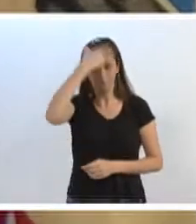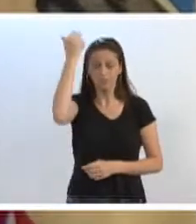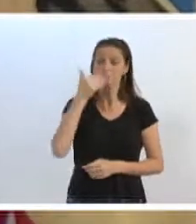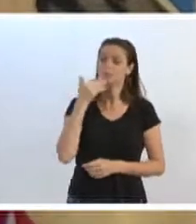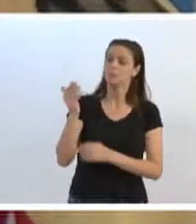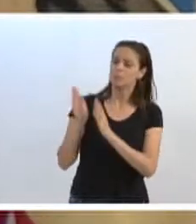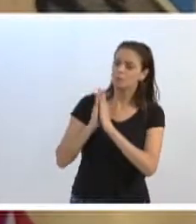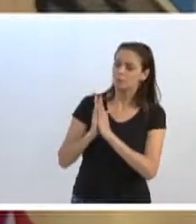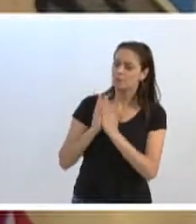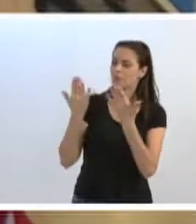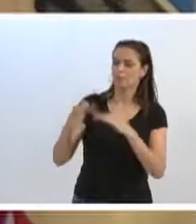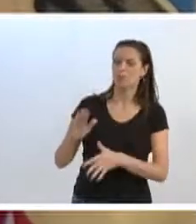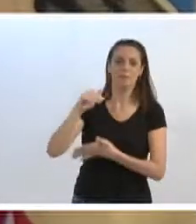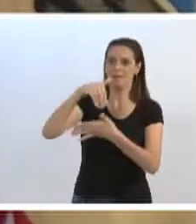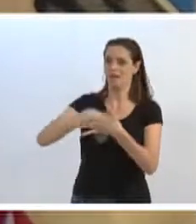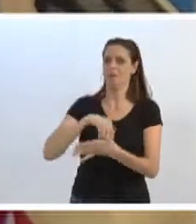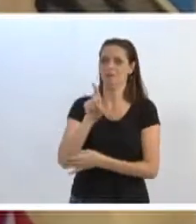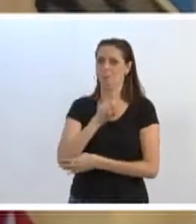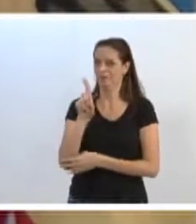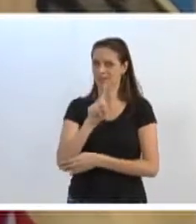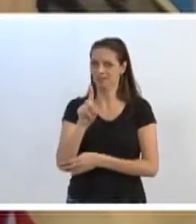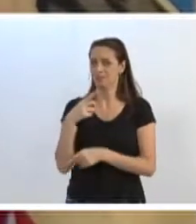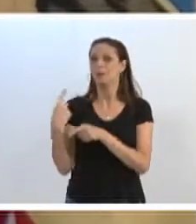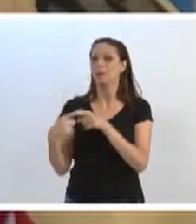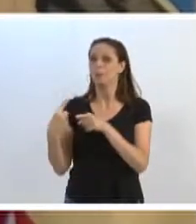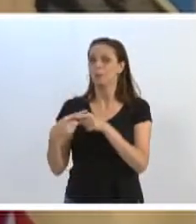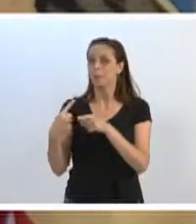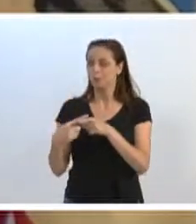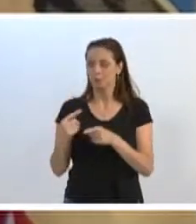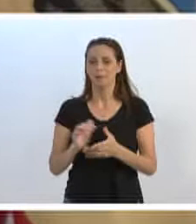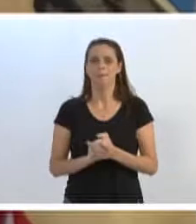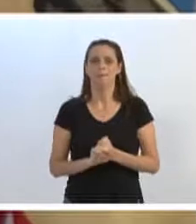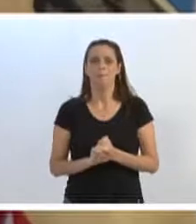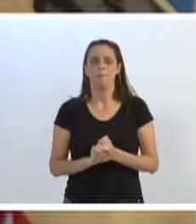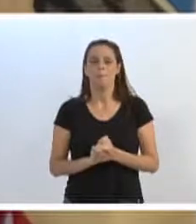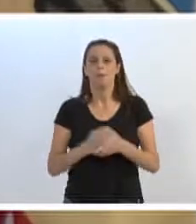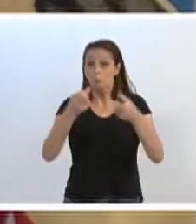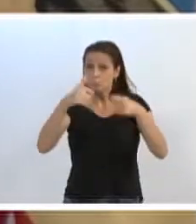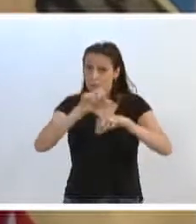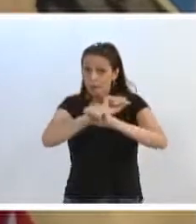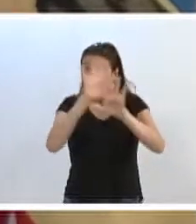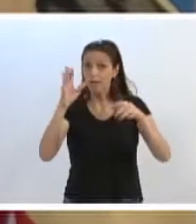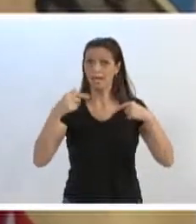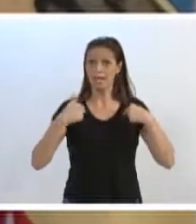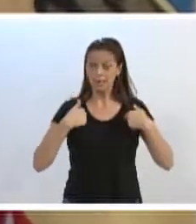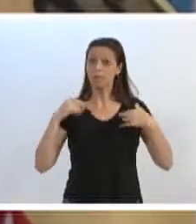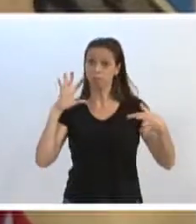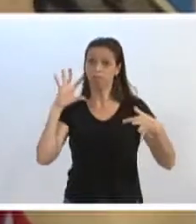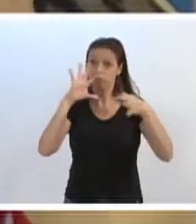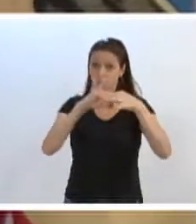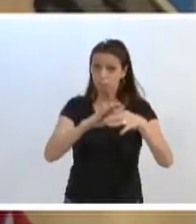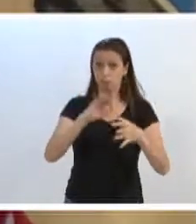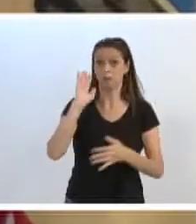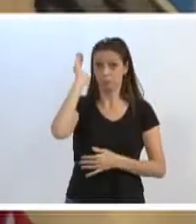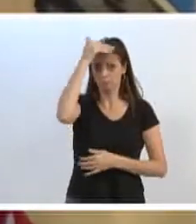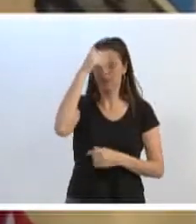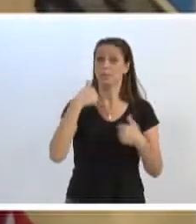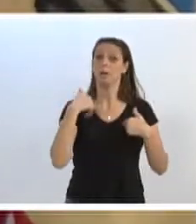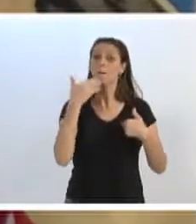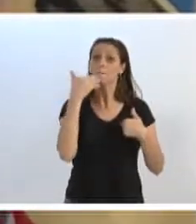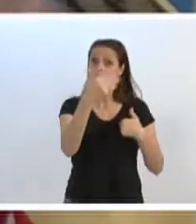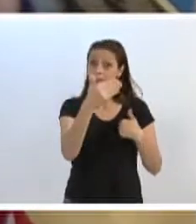fosse feita a votação na questão da terça-feira, e quero deixar uma coisa bem clara, porque sou do partido do prefeito, e fiz um